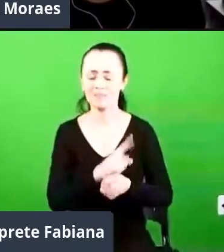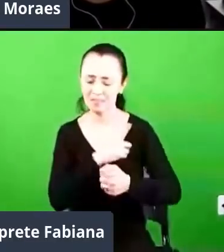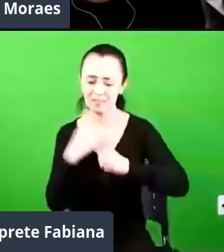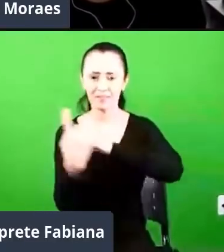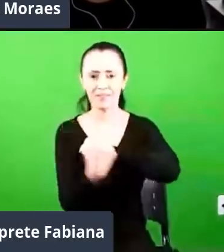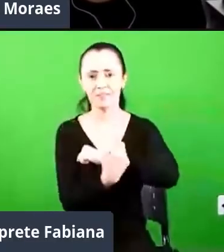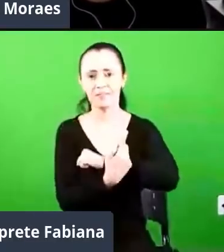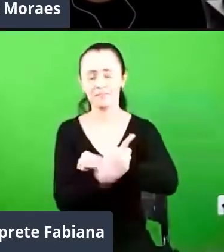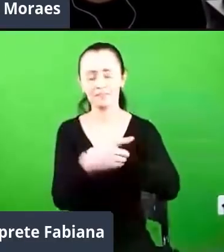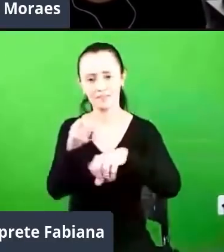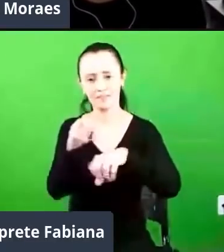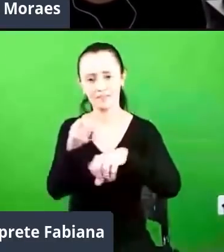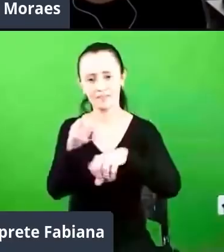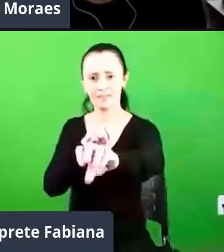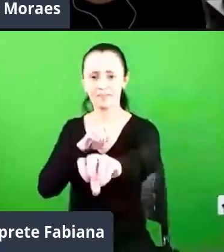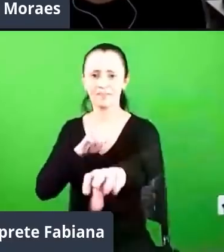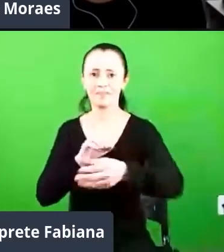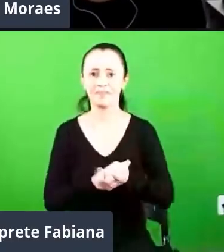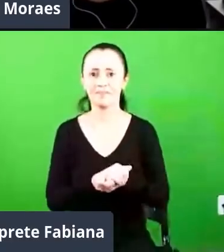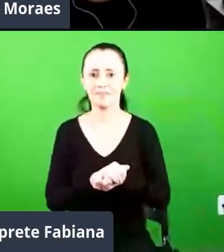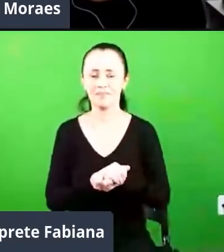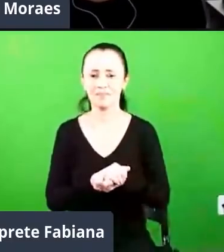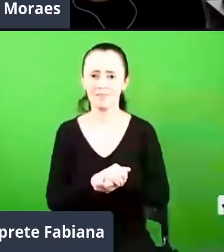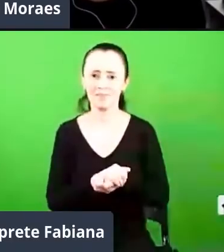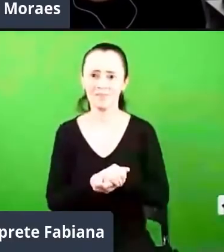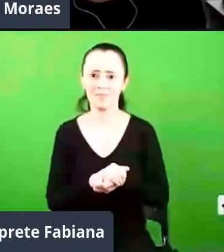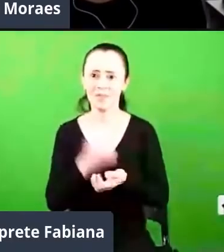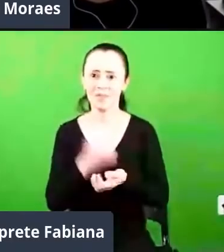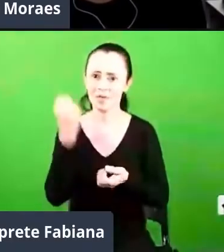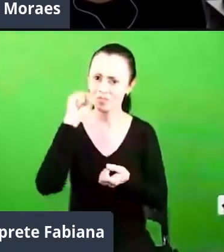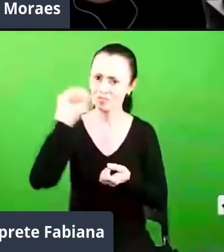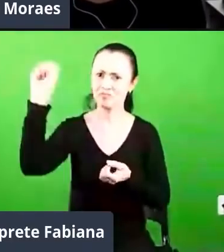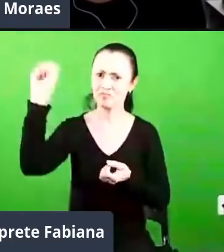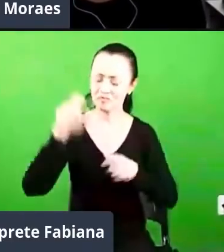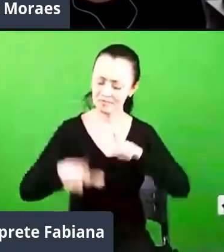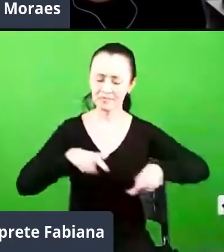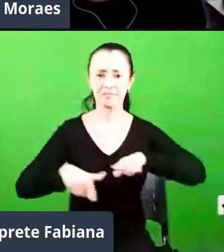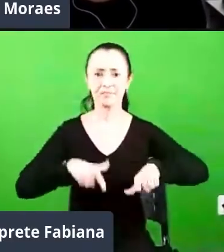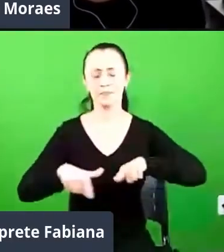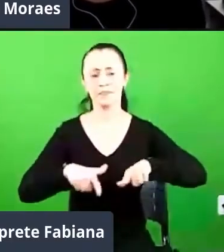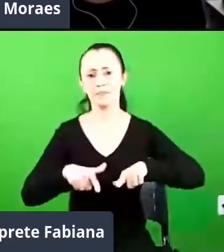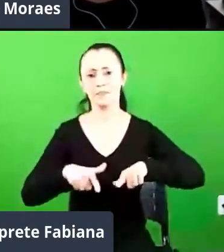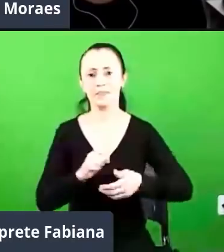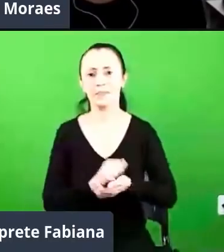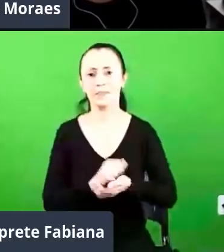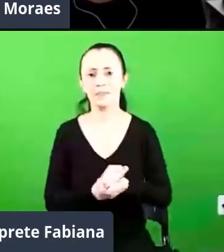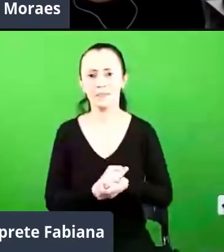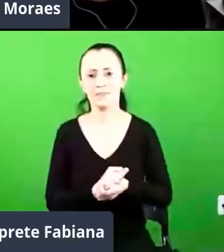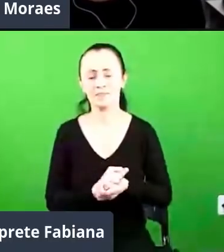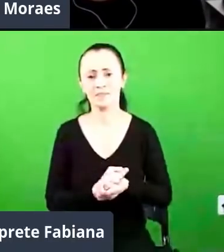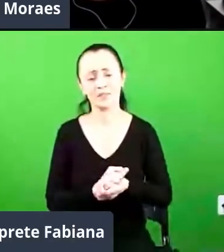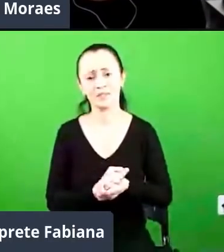remoto, sucesso, né, nessa empreitada. E a gente espera que um pós-pandemia a